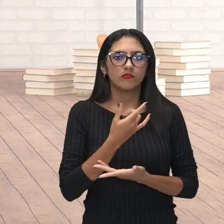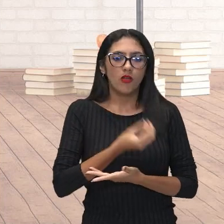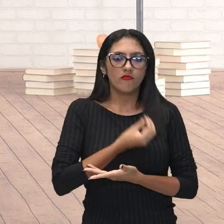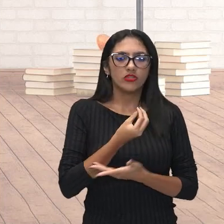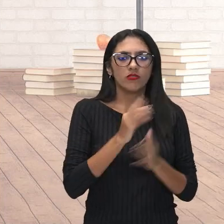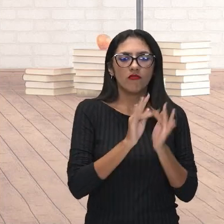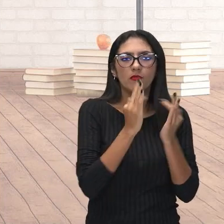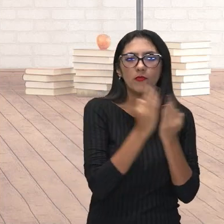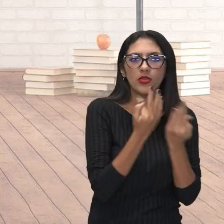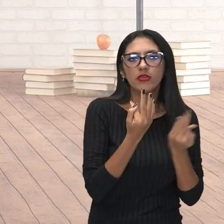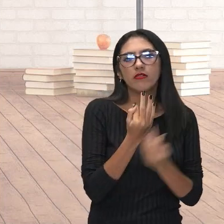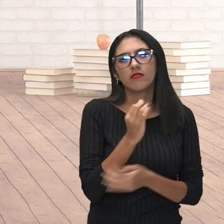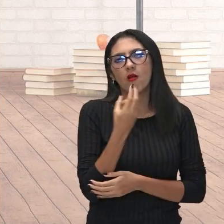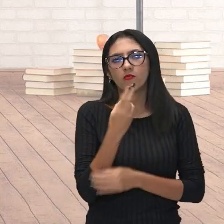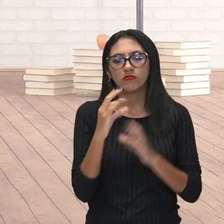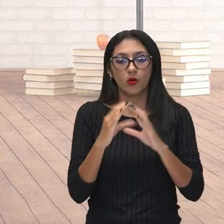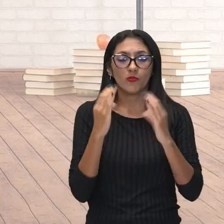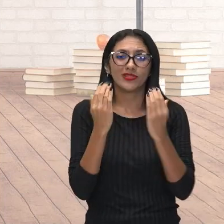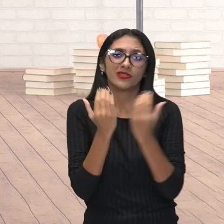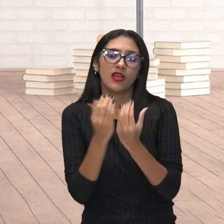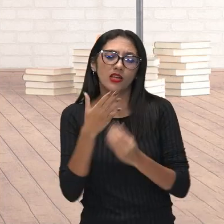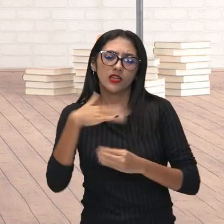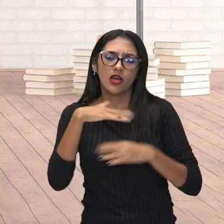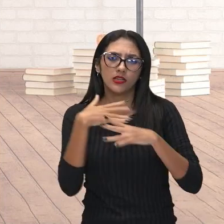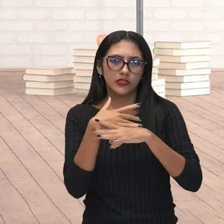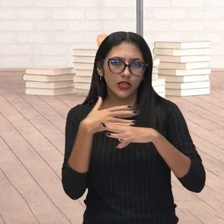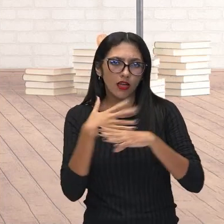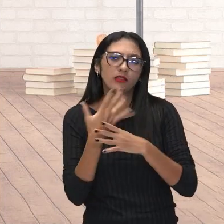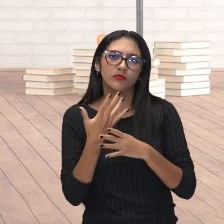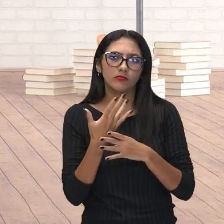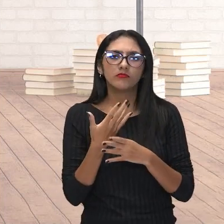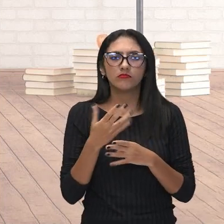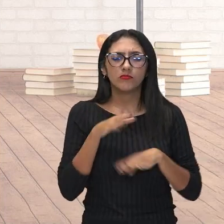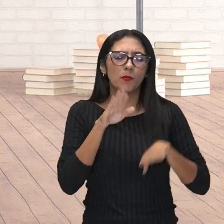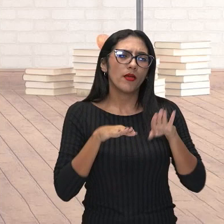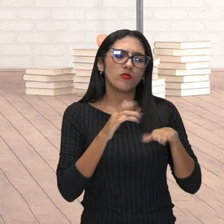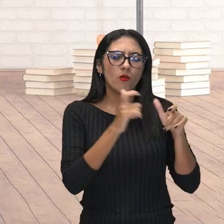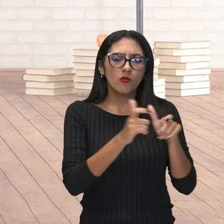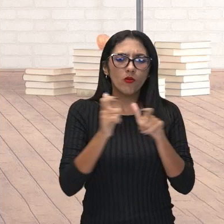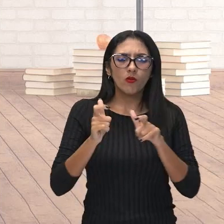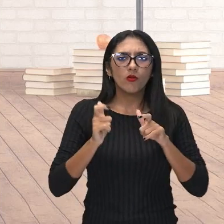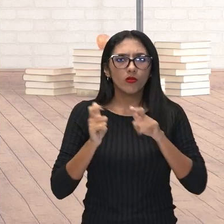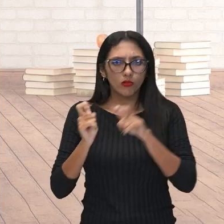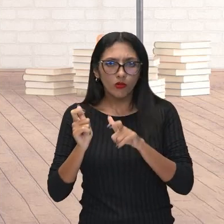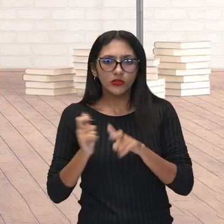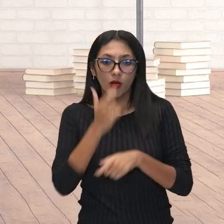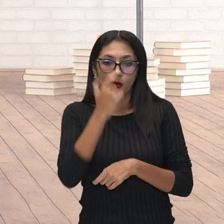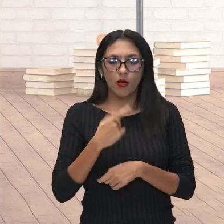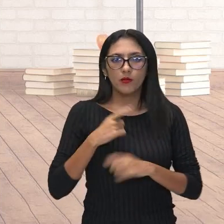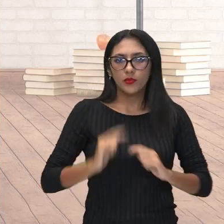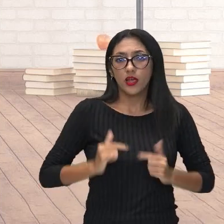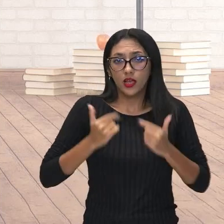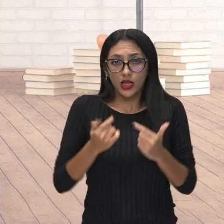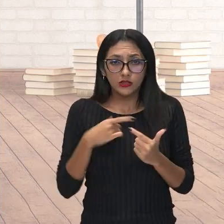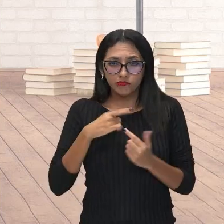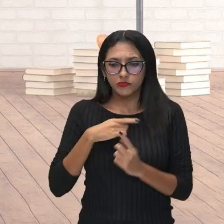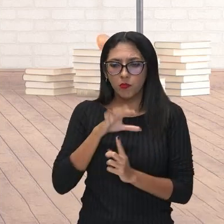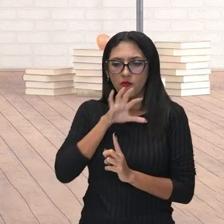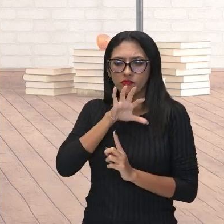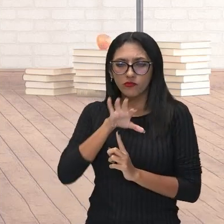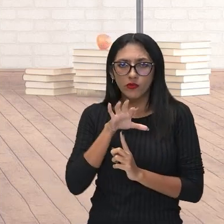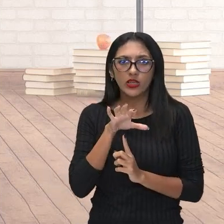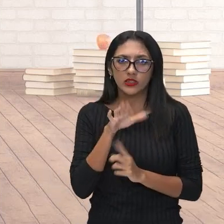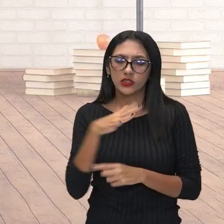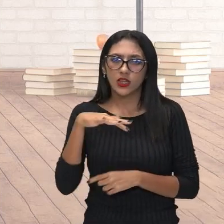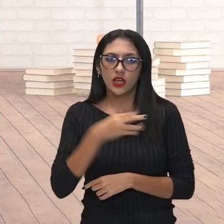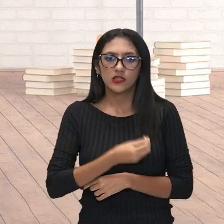na sua comunidade, na sua cidade. De alguma forma, o seu fazer, ele vai influenciar a